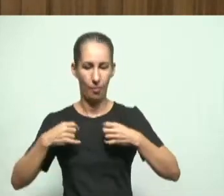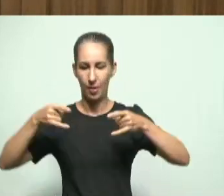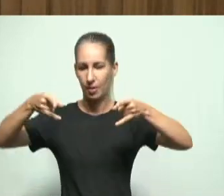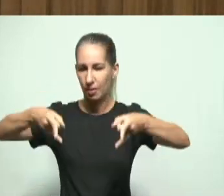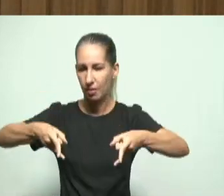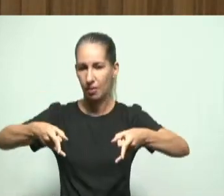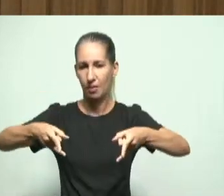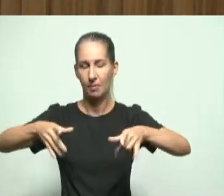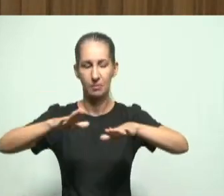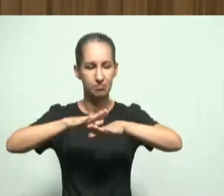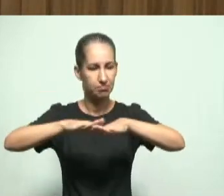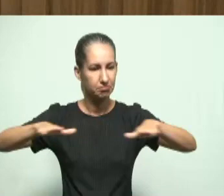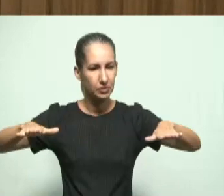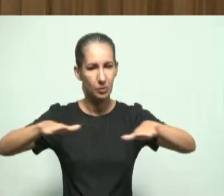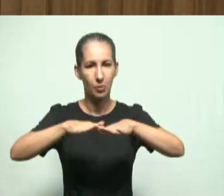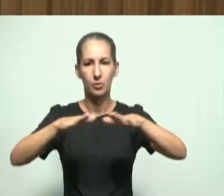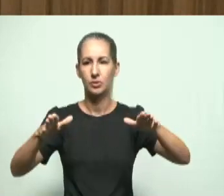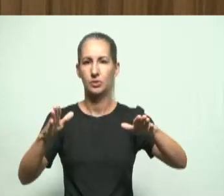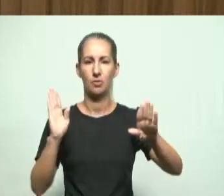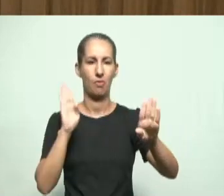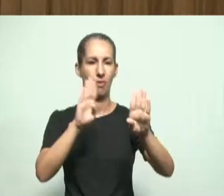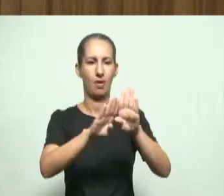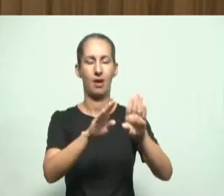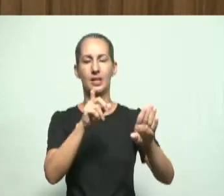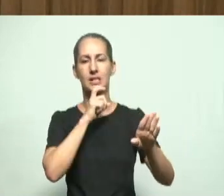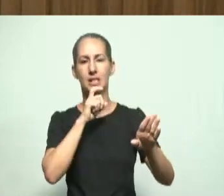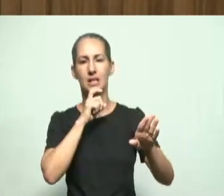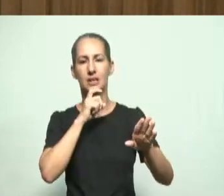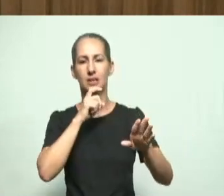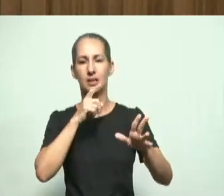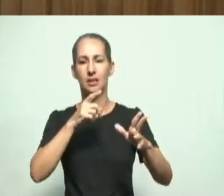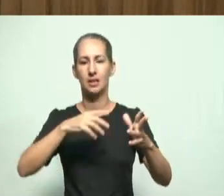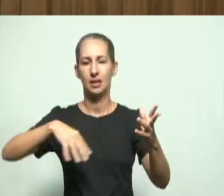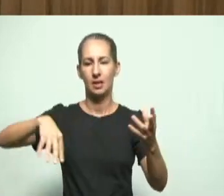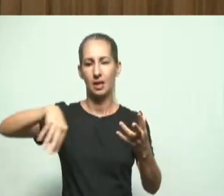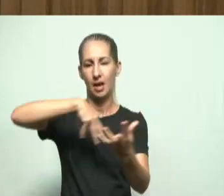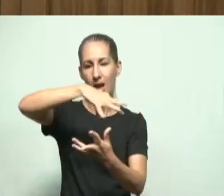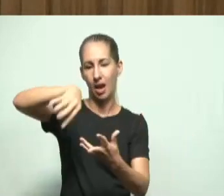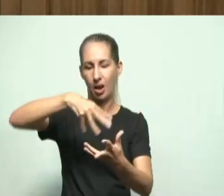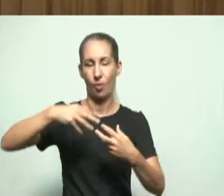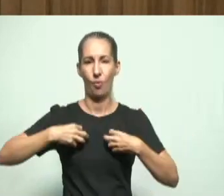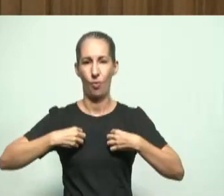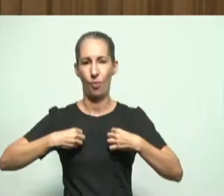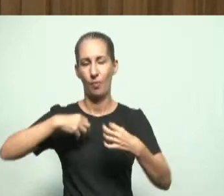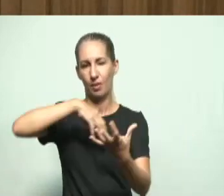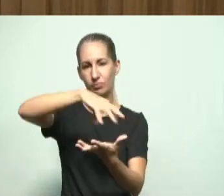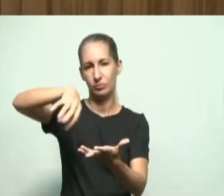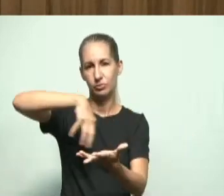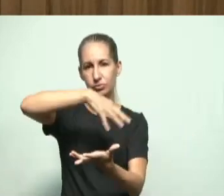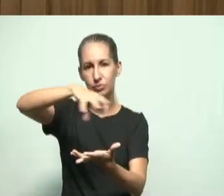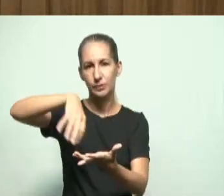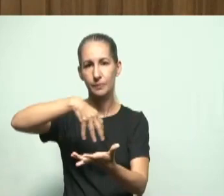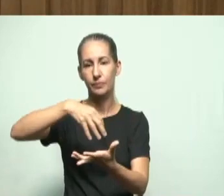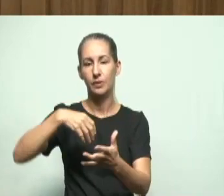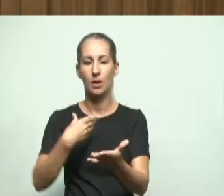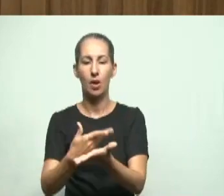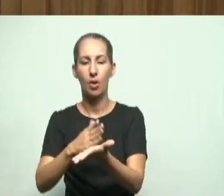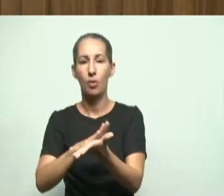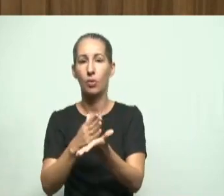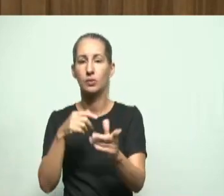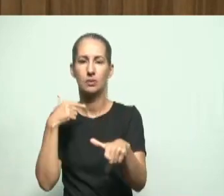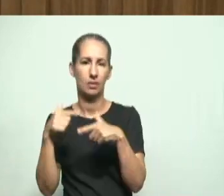um colchão, uma geladeira, uma máquina de lavar, e há alguns trabalhadores